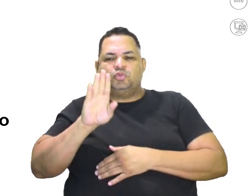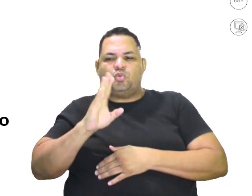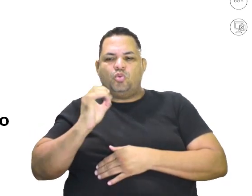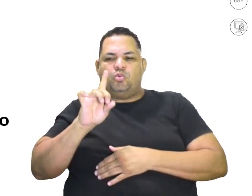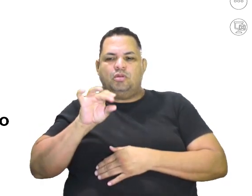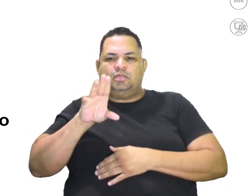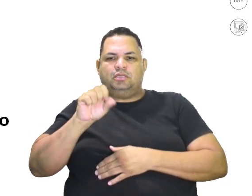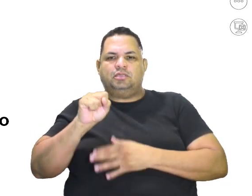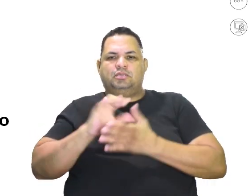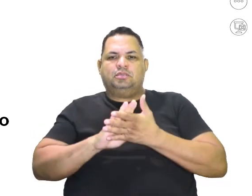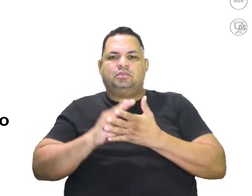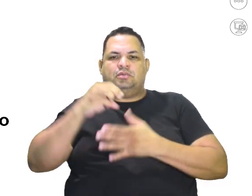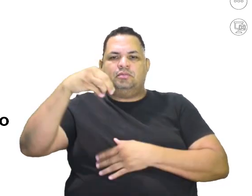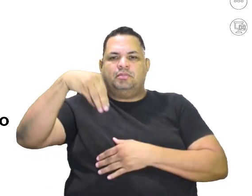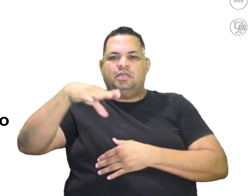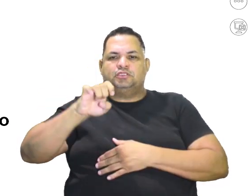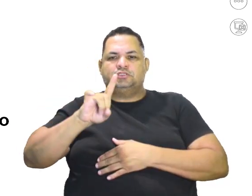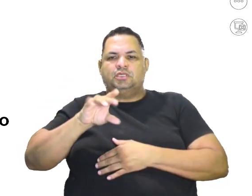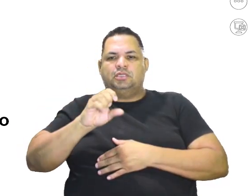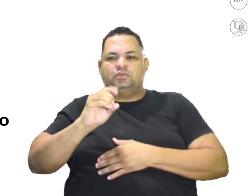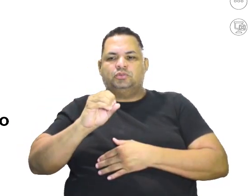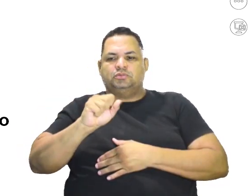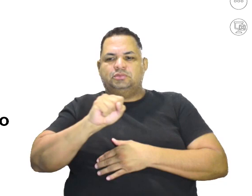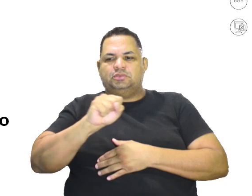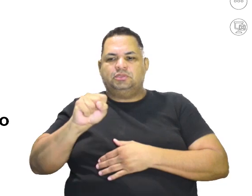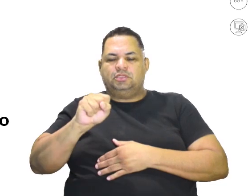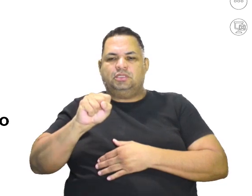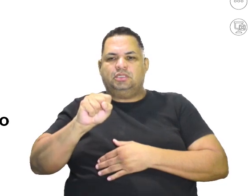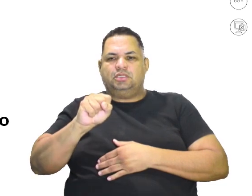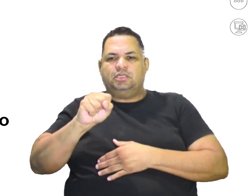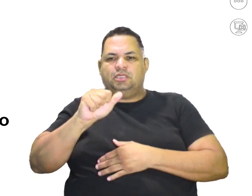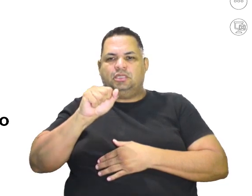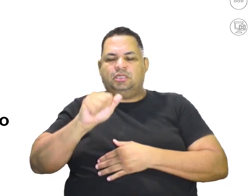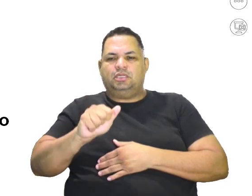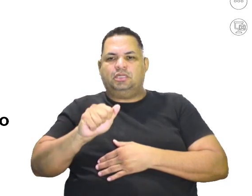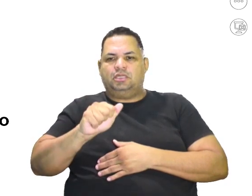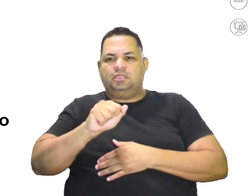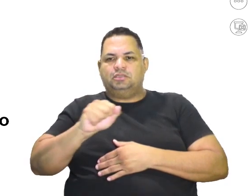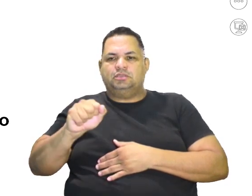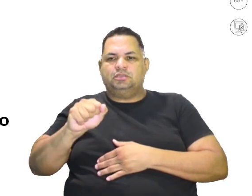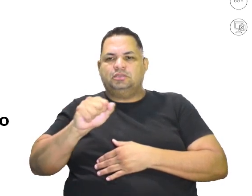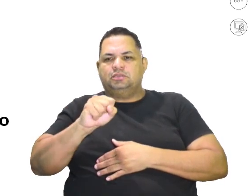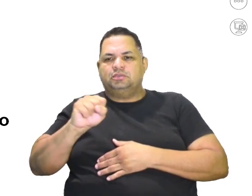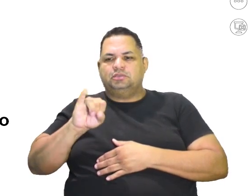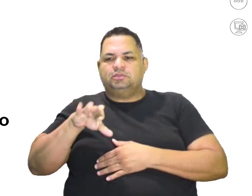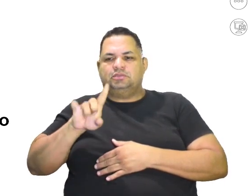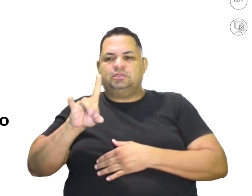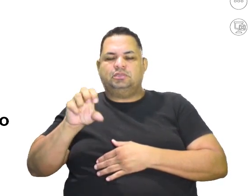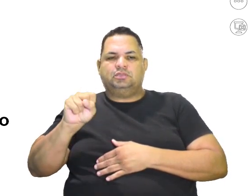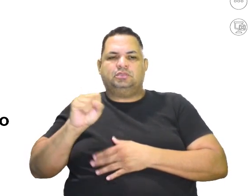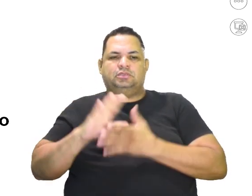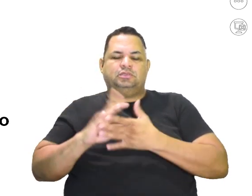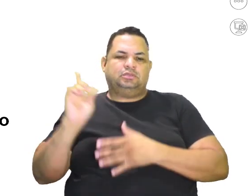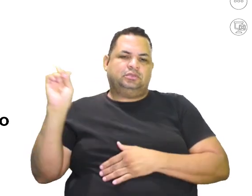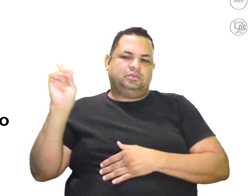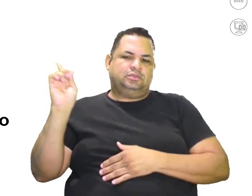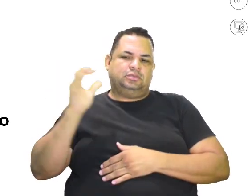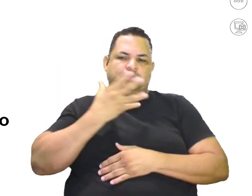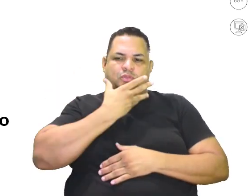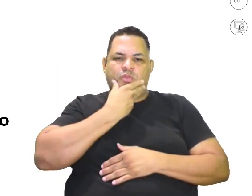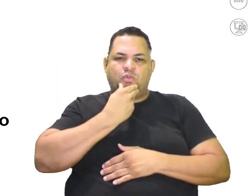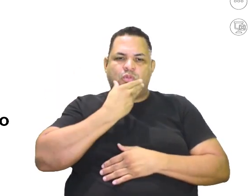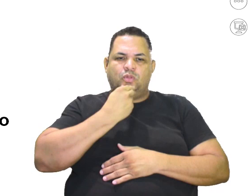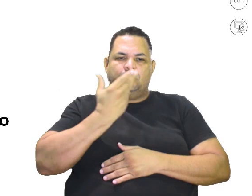Machado de Assis vem ter um grande destaque na literatura e na vida artística brasileira. Nós vamos ver mais à frente